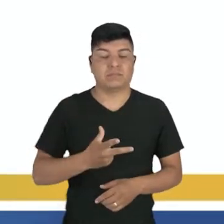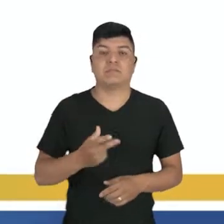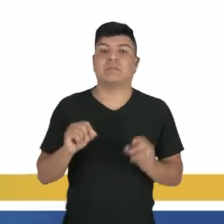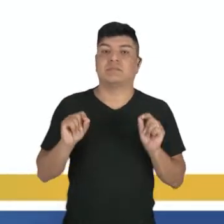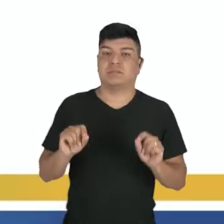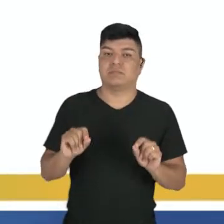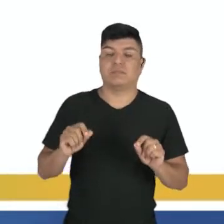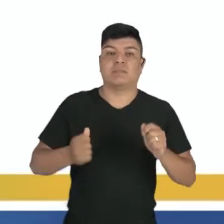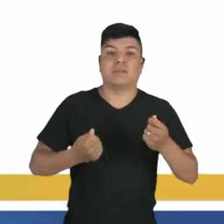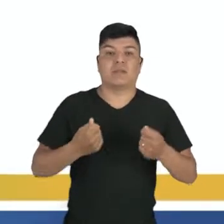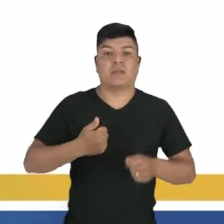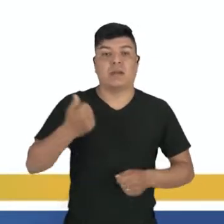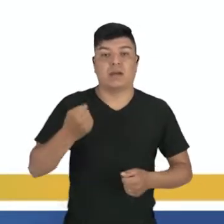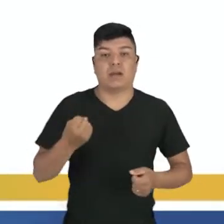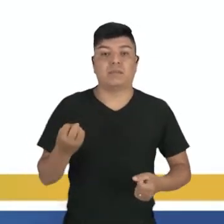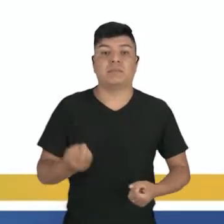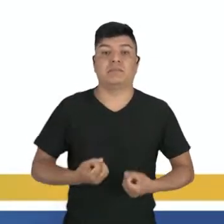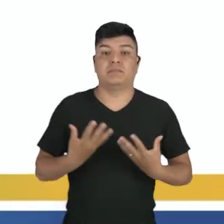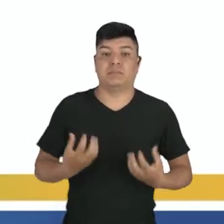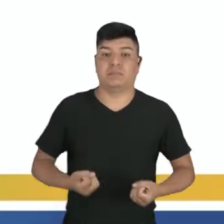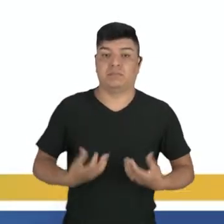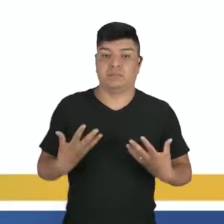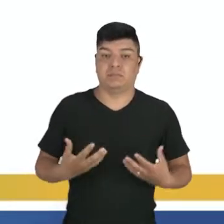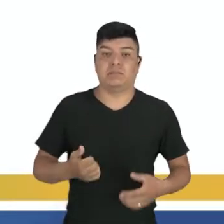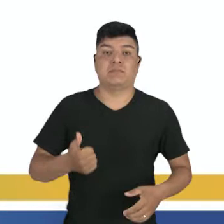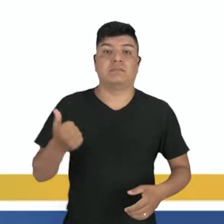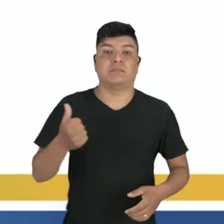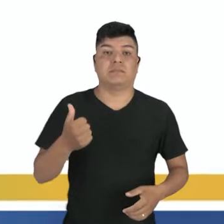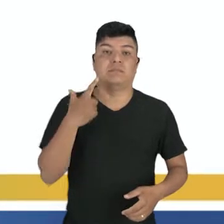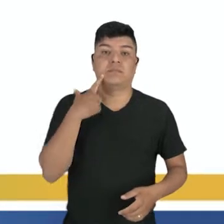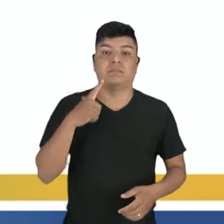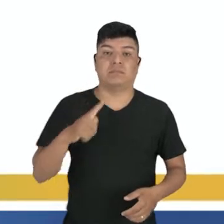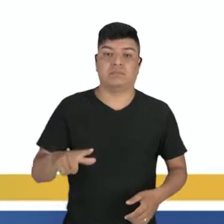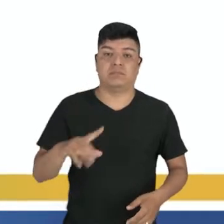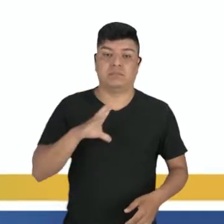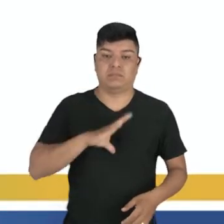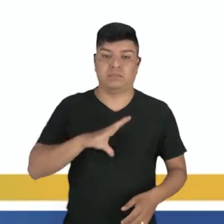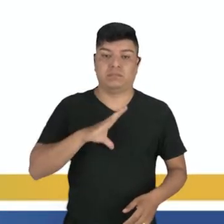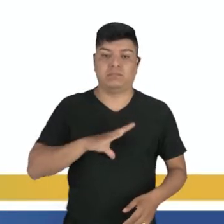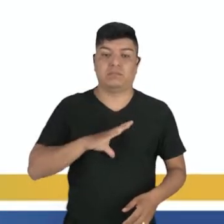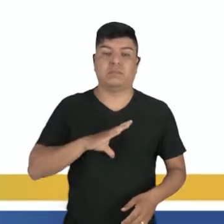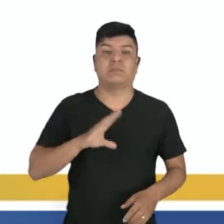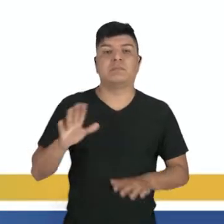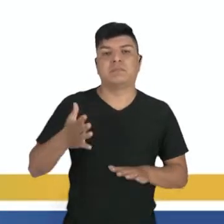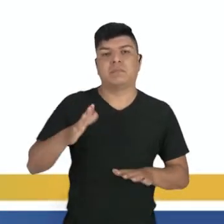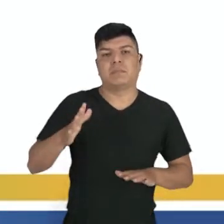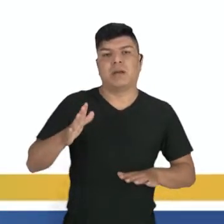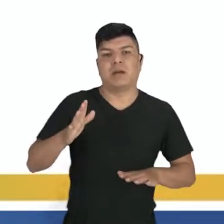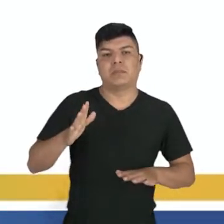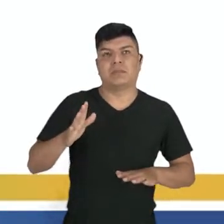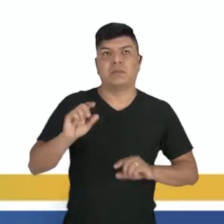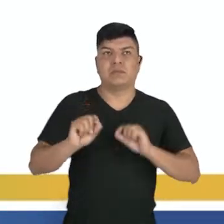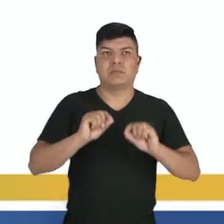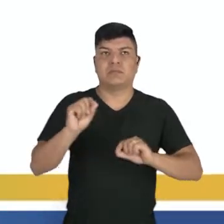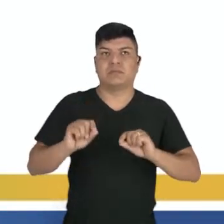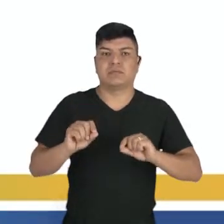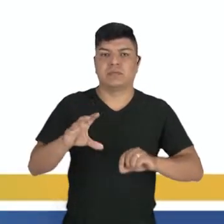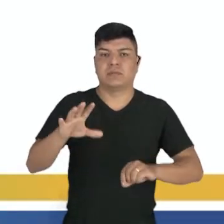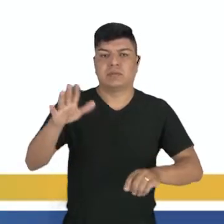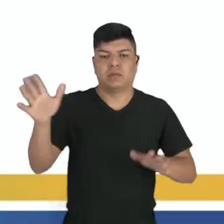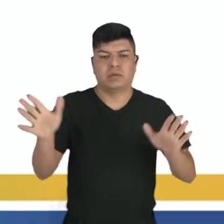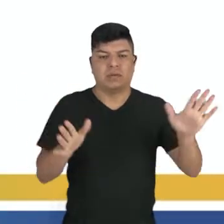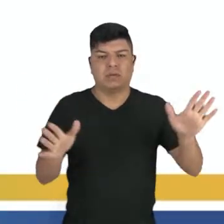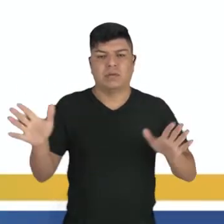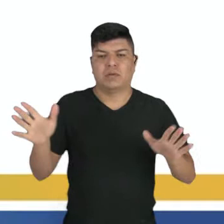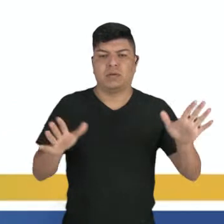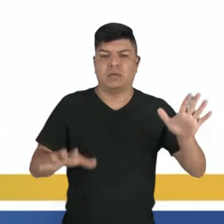Então, as primeiras manifestações literárias em língua portuguesa ocorreram ali na Idade Média, quando Portugal ainda